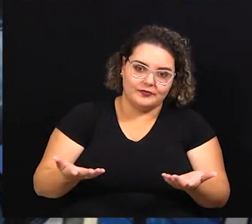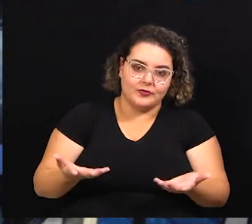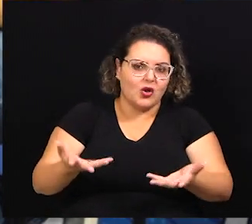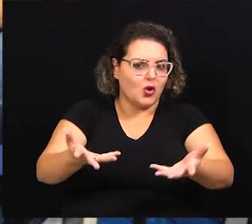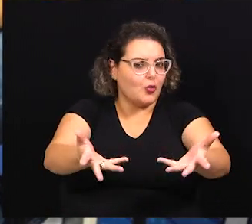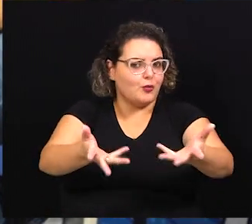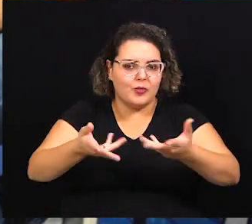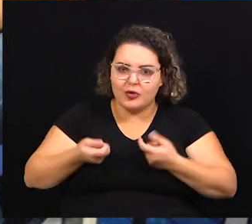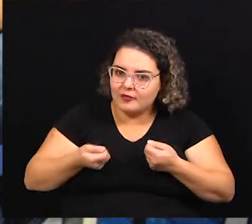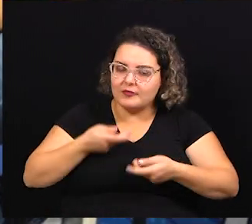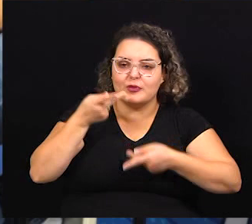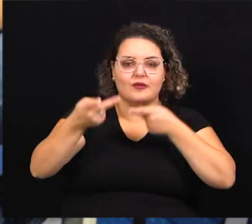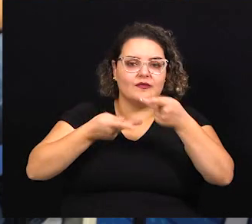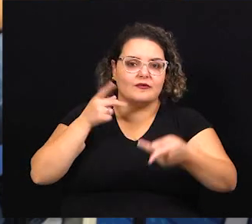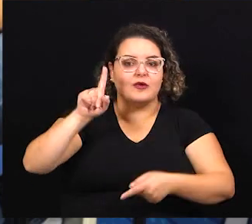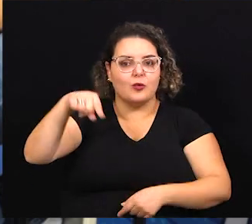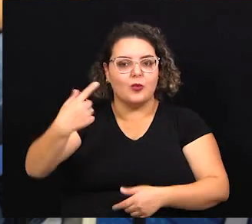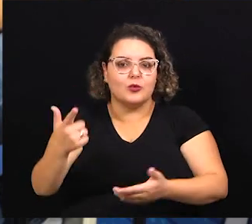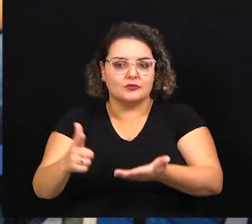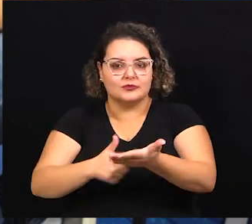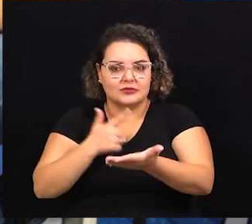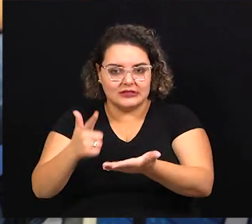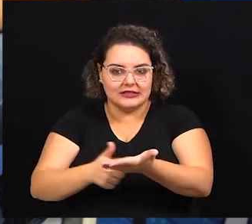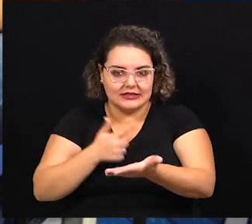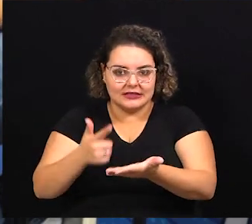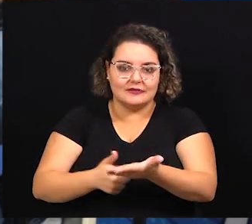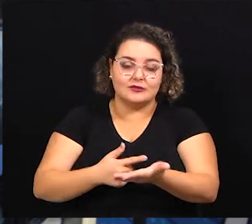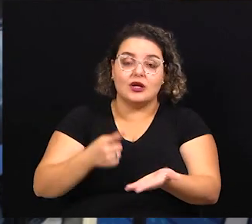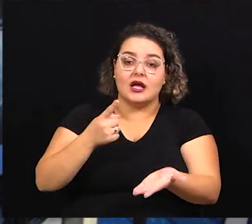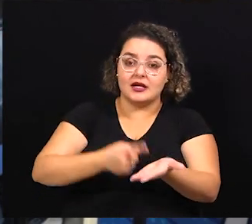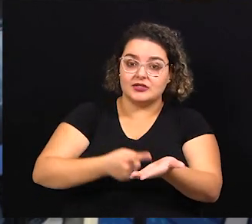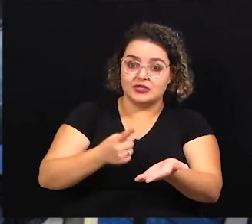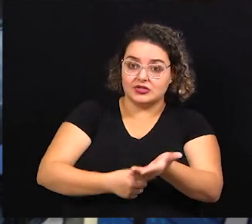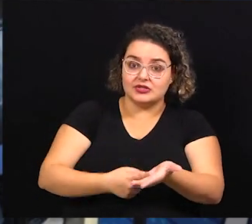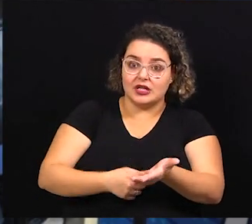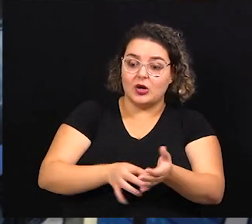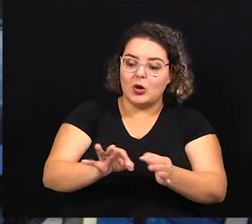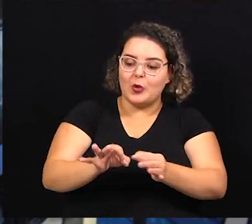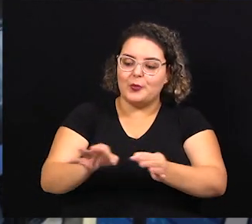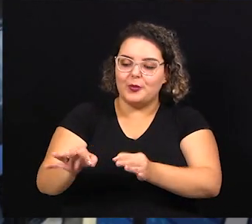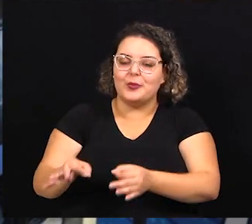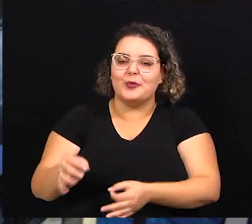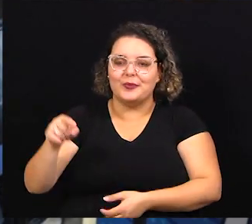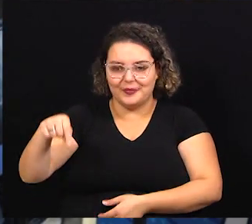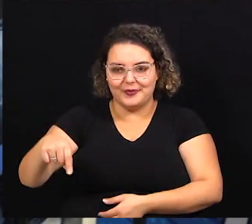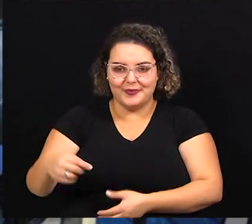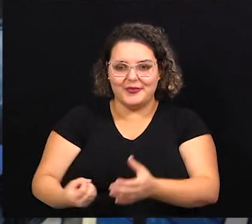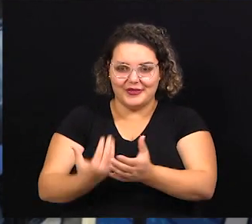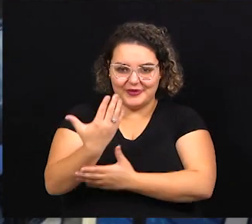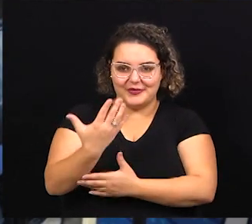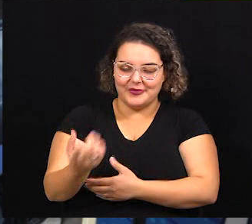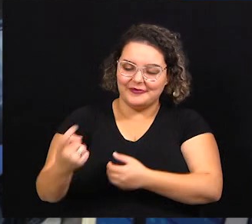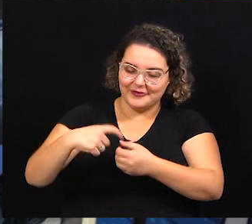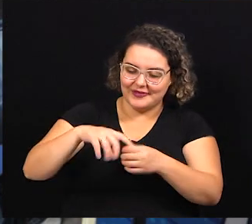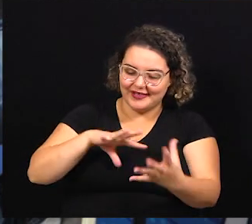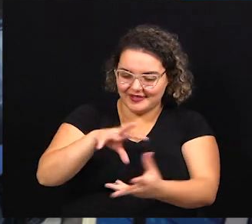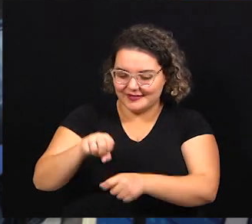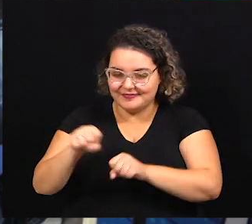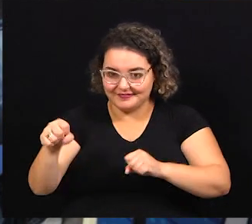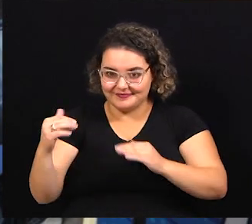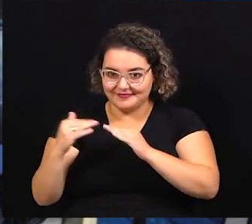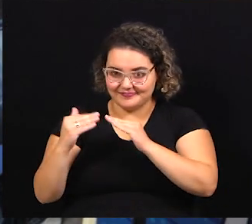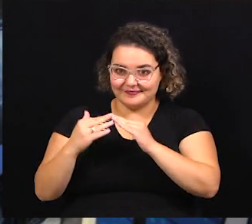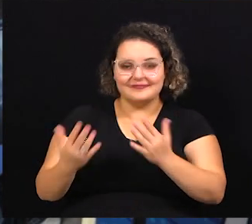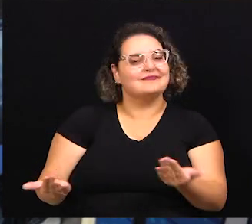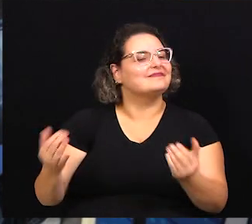E, bom, super convidado para falar sobre o outro livro. É só agendar com a nossa produtora e voltar aqui no Universo Épico,